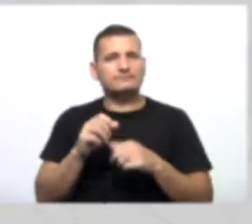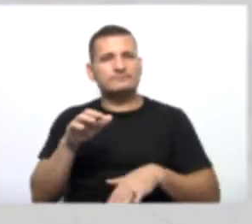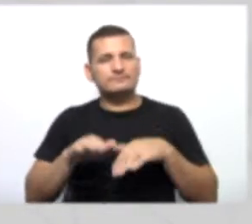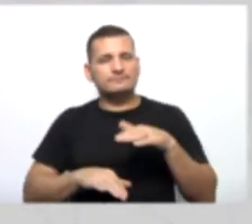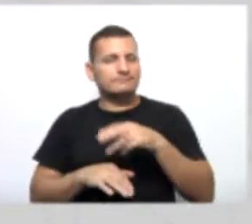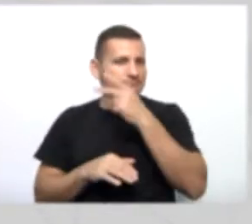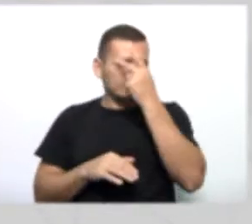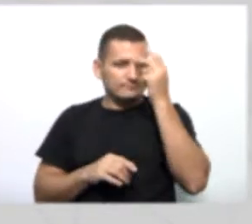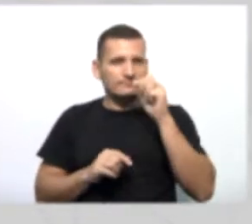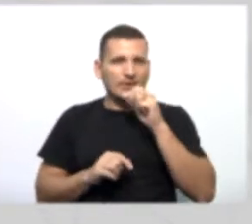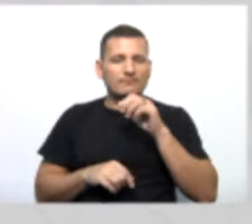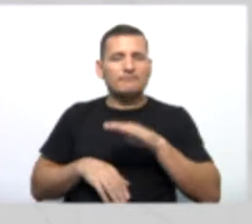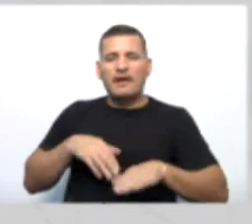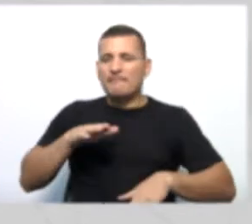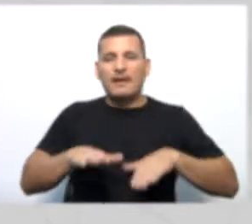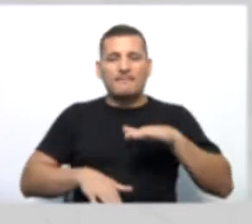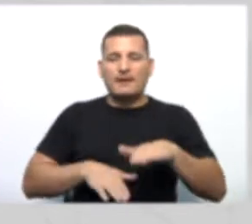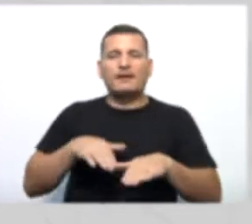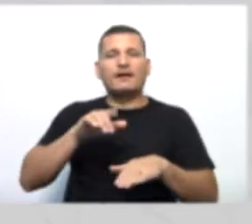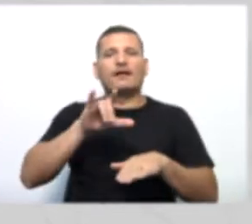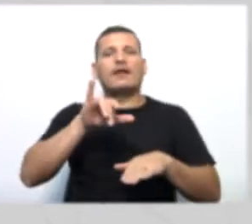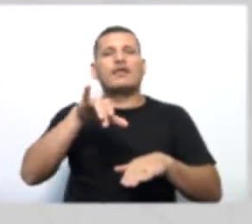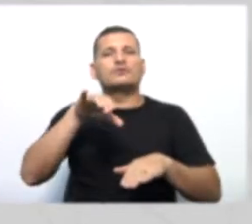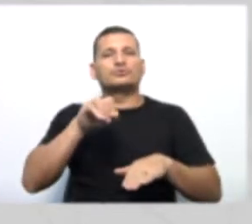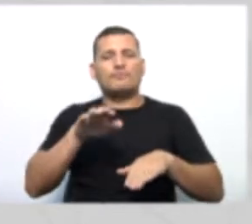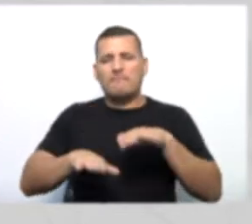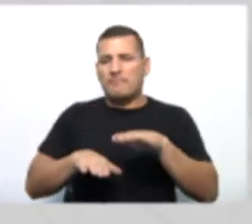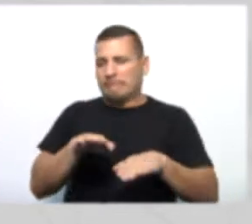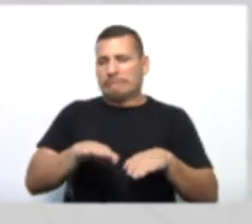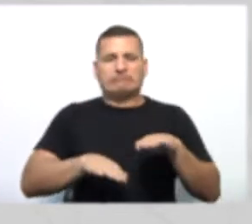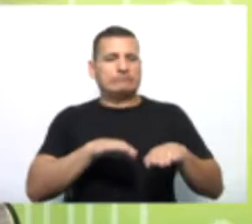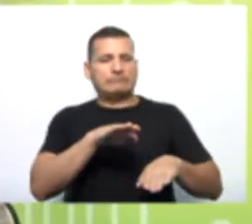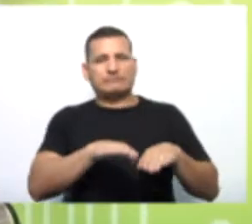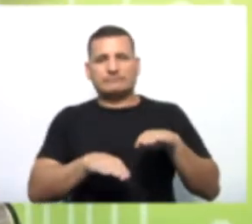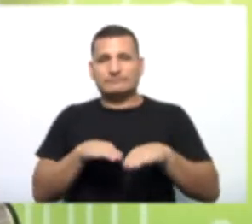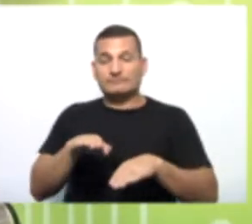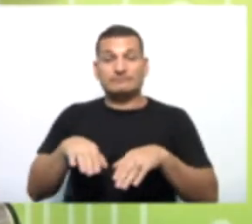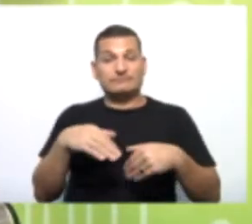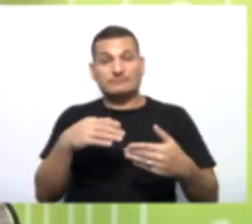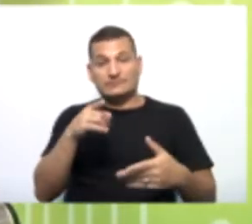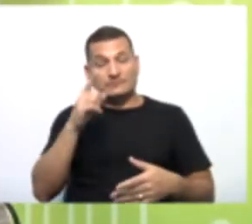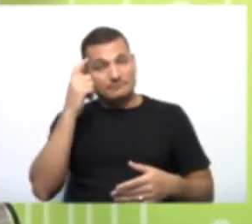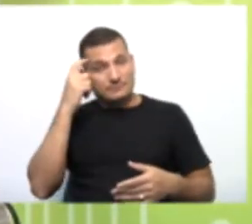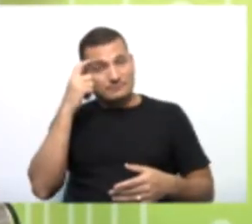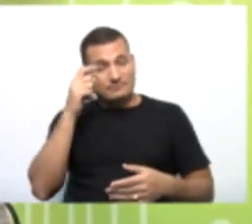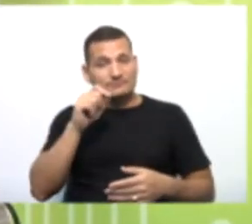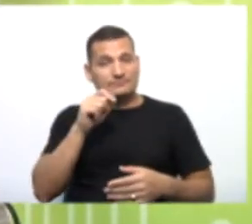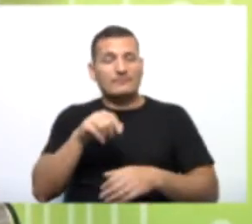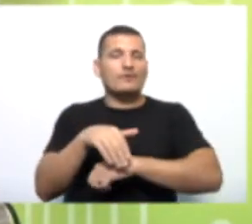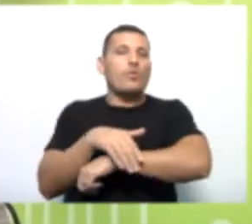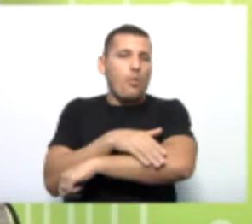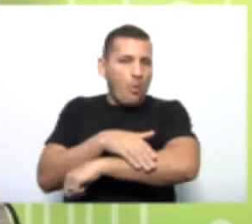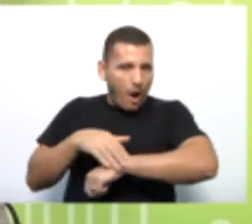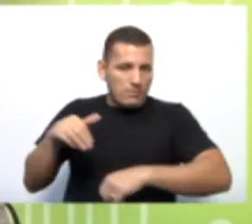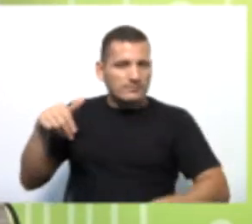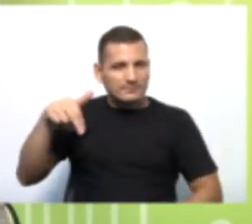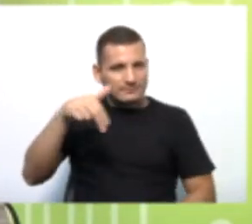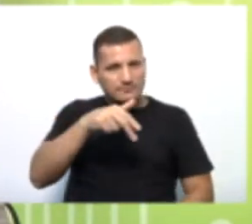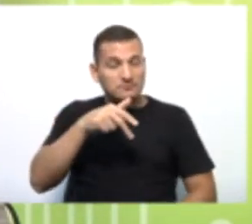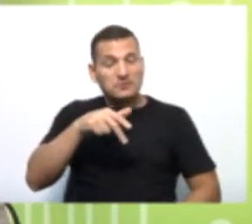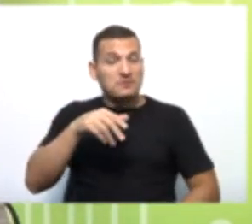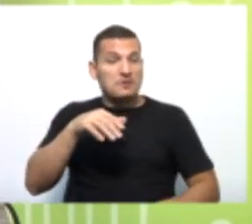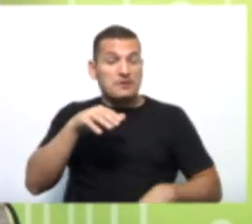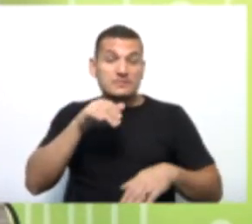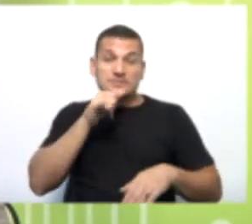lixo, vou andando pela rua. Mas se você parar para pensar, andando aí na rua, andando em algum lugar, você vai ver que volta e meia você, se